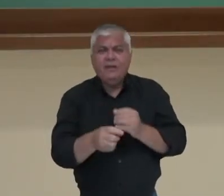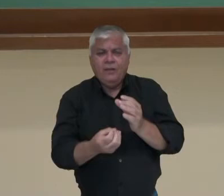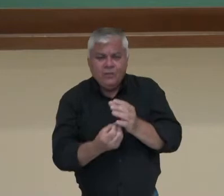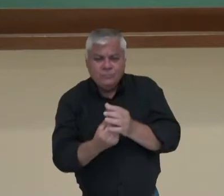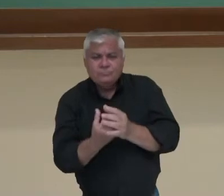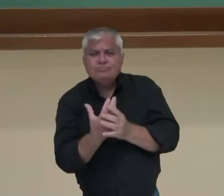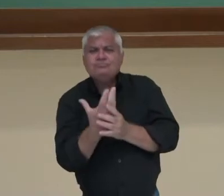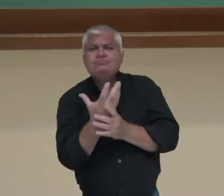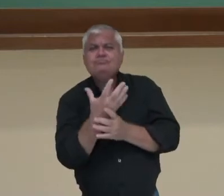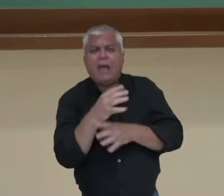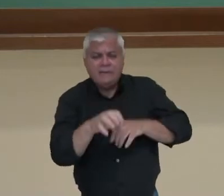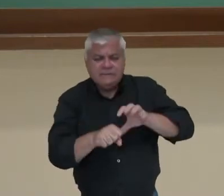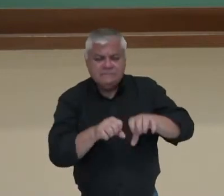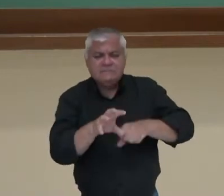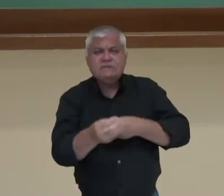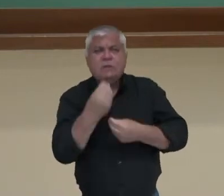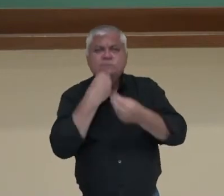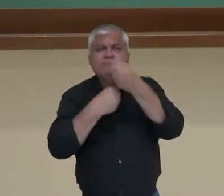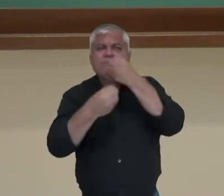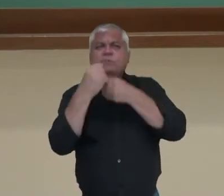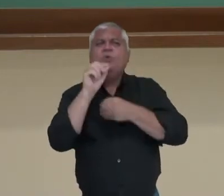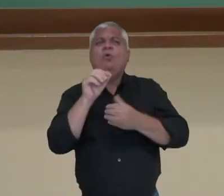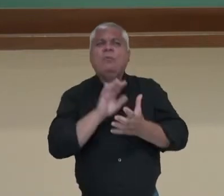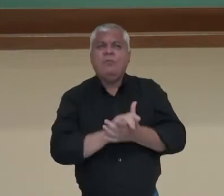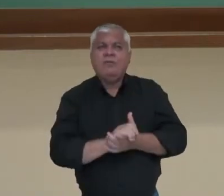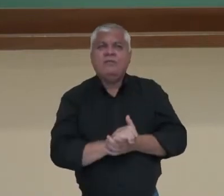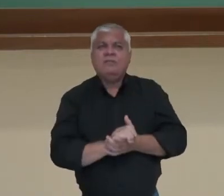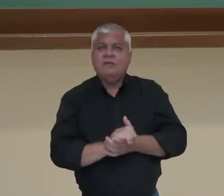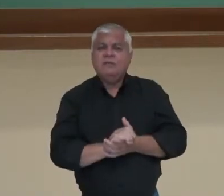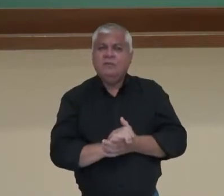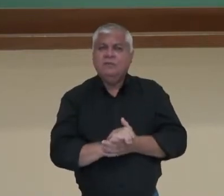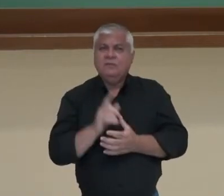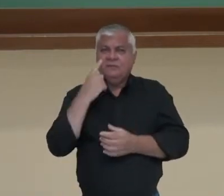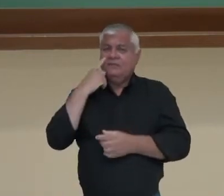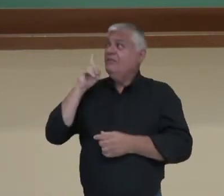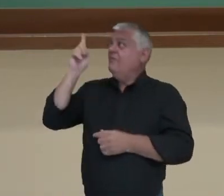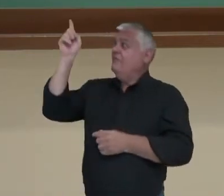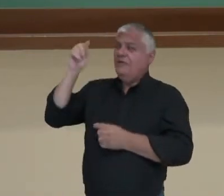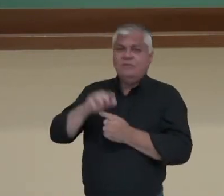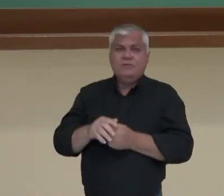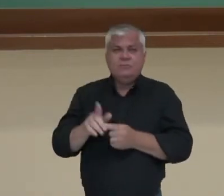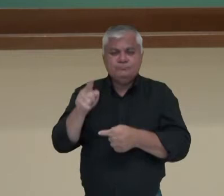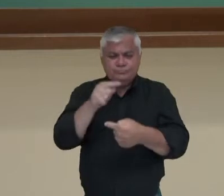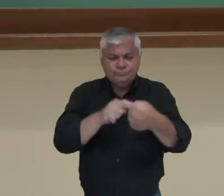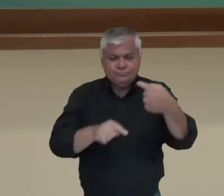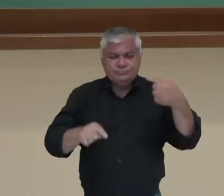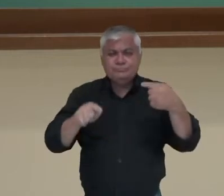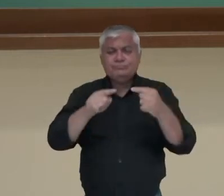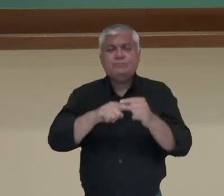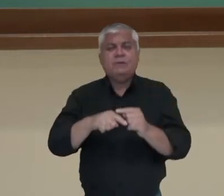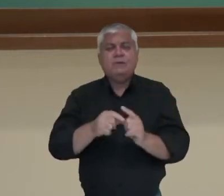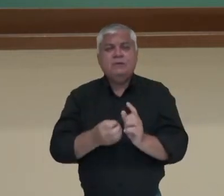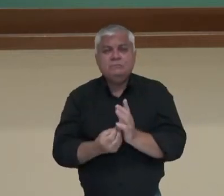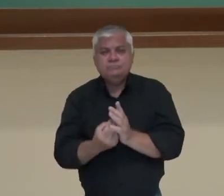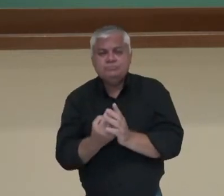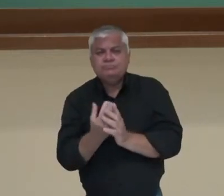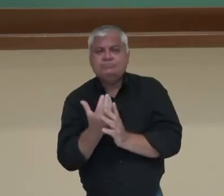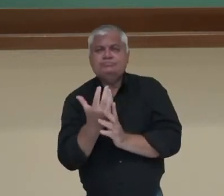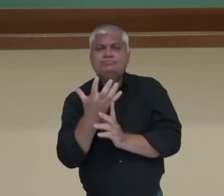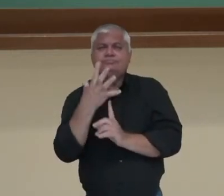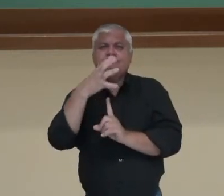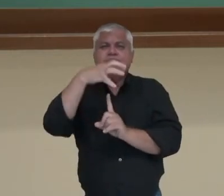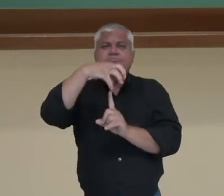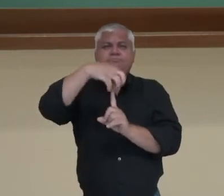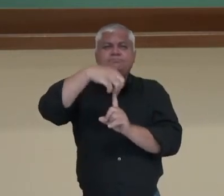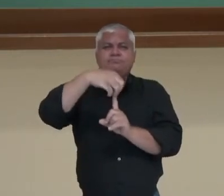ele se alimenta? Olha a imagem ali, ele crescendo, ele tem uma vida, um ciclo de vida relativamente curto, pelo menos é o que a gente vê, não é